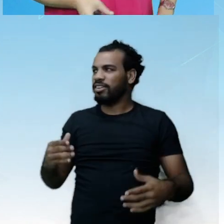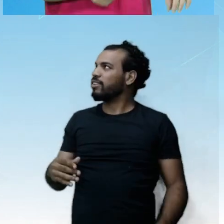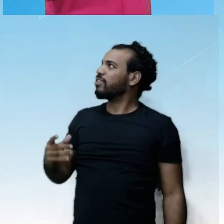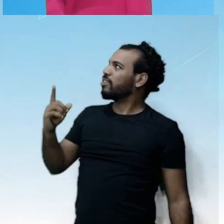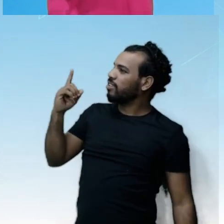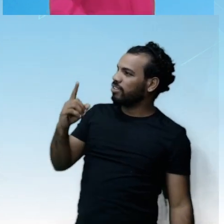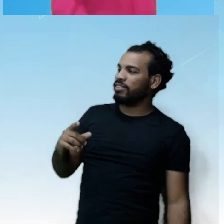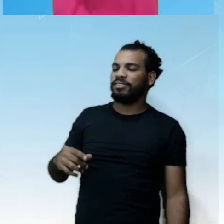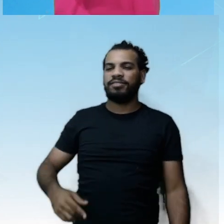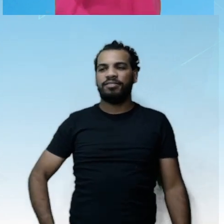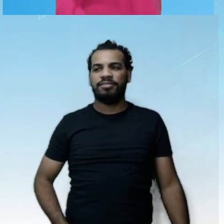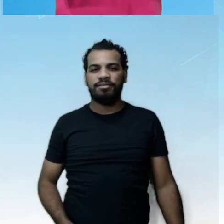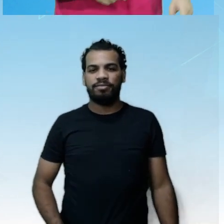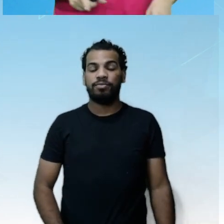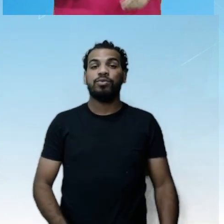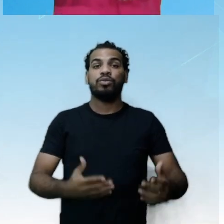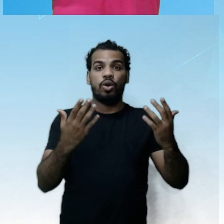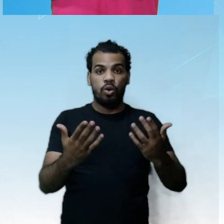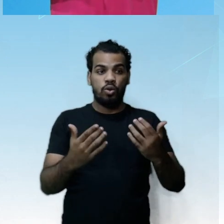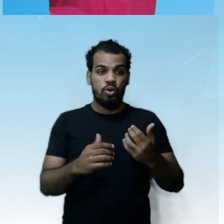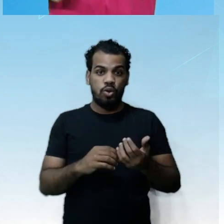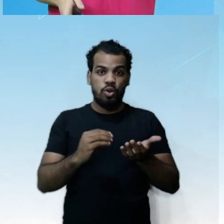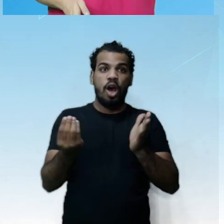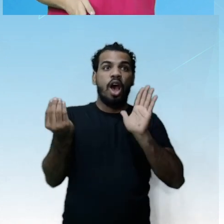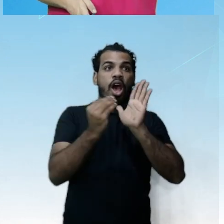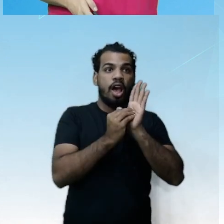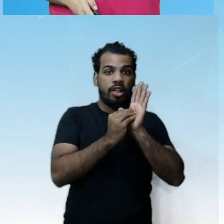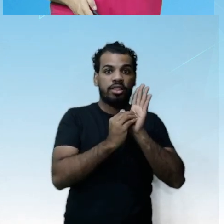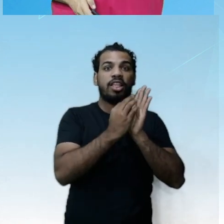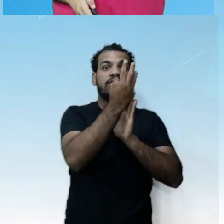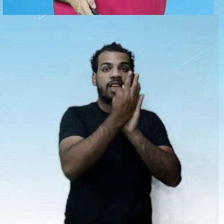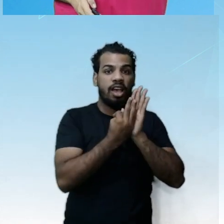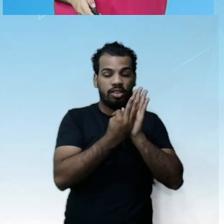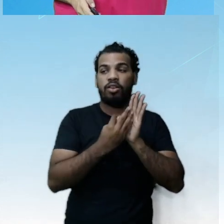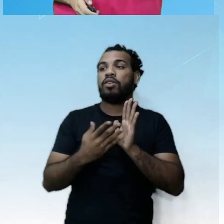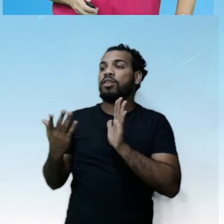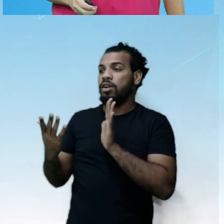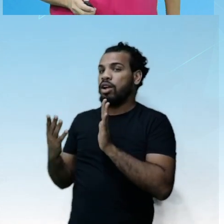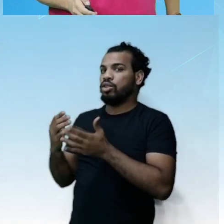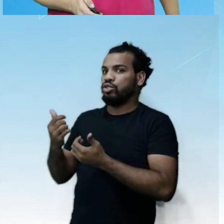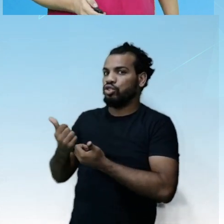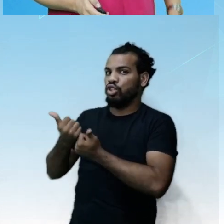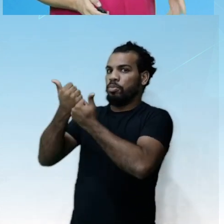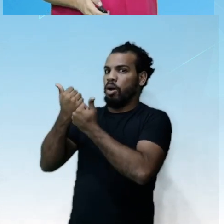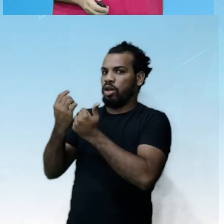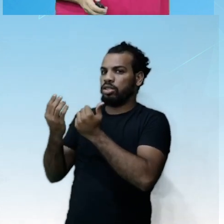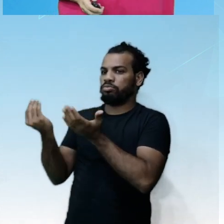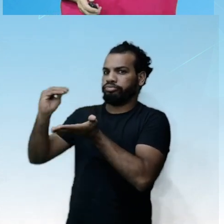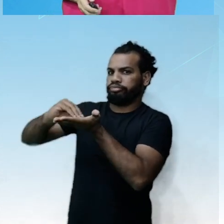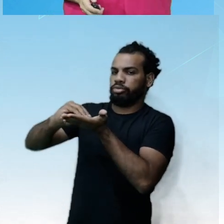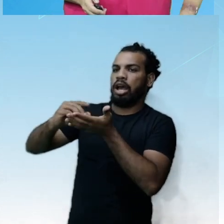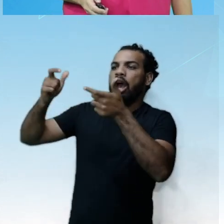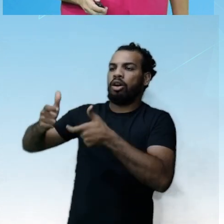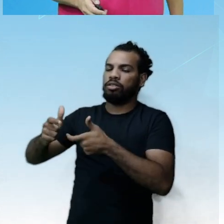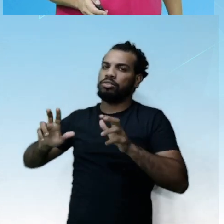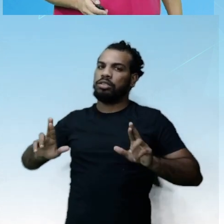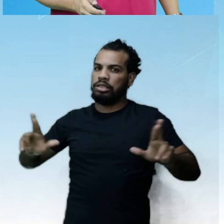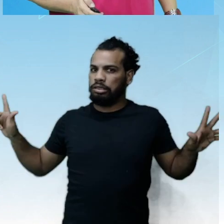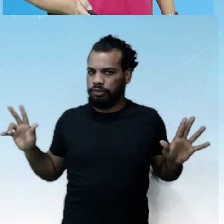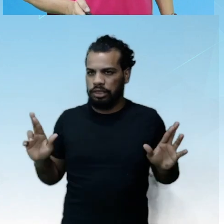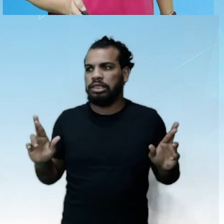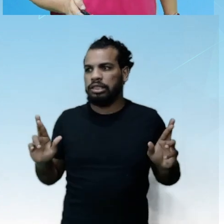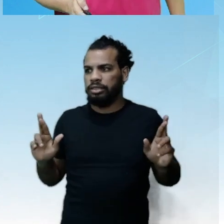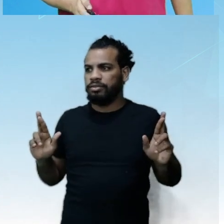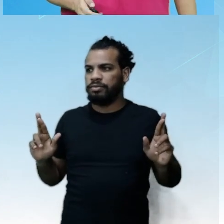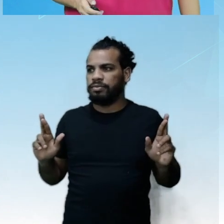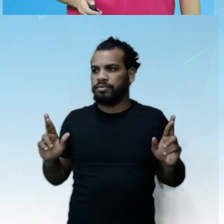Então não confundir suporte com gênero textual. É importante lembrar disso. E vamos adiante, vamos